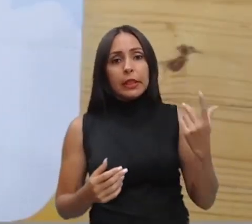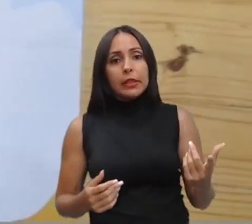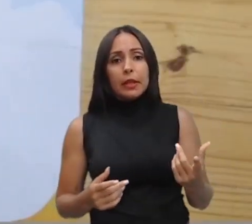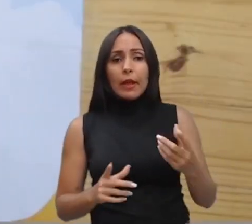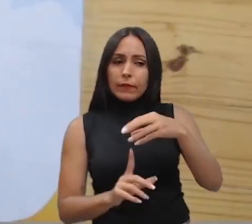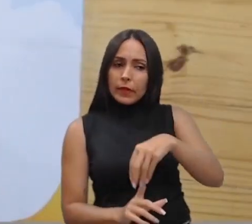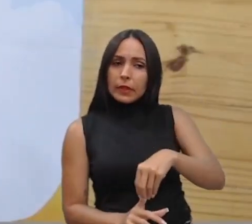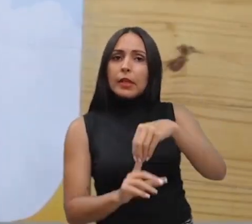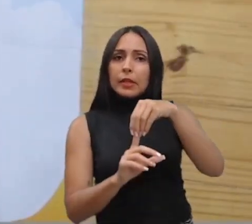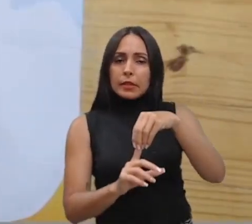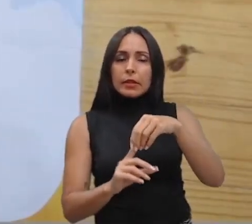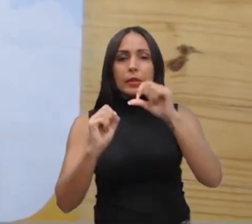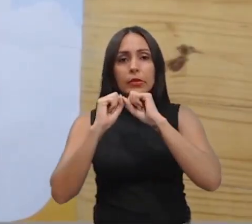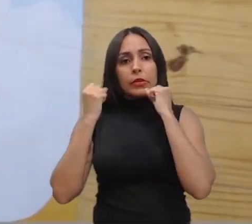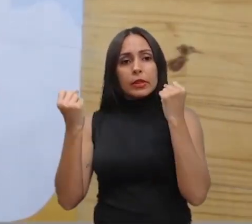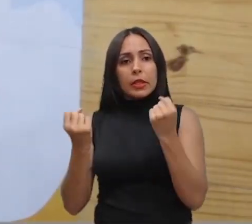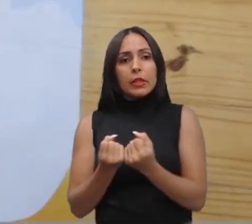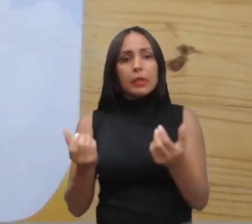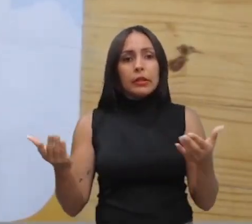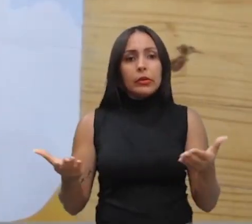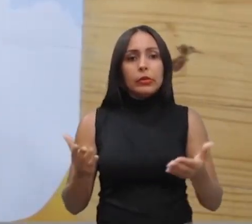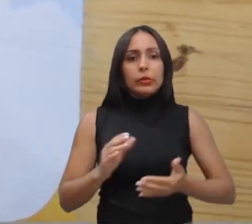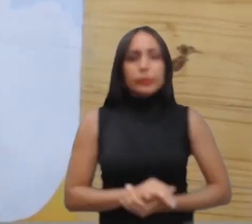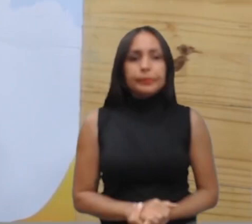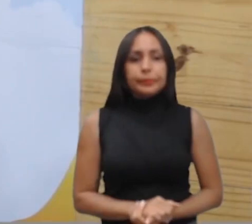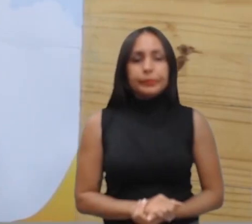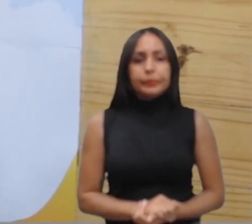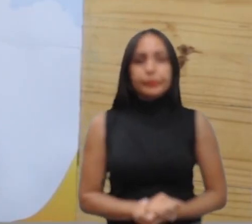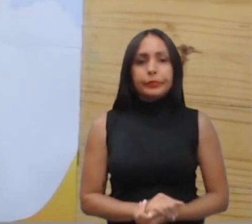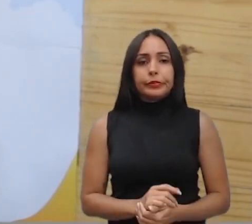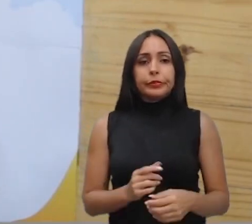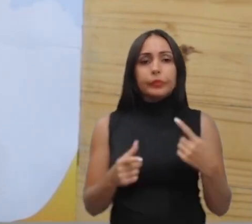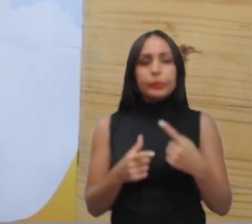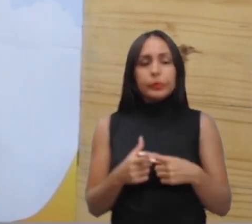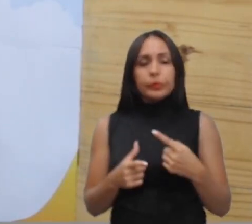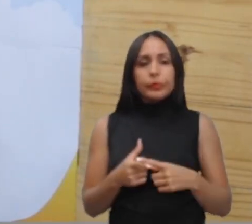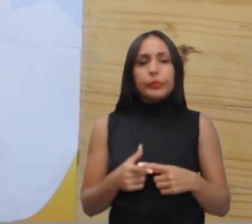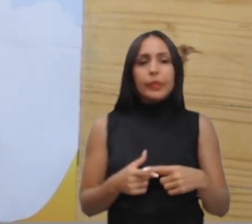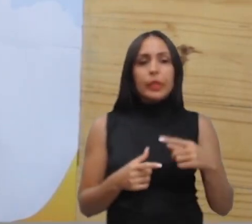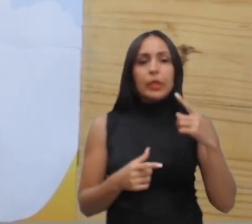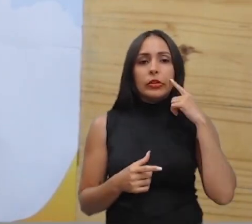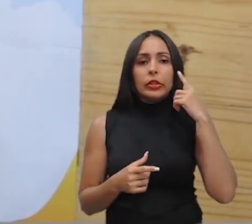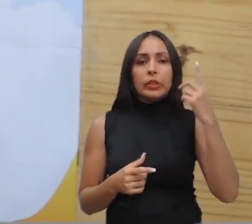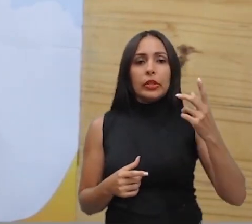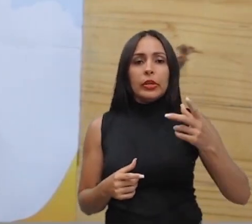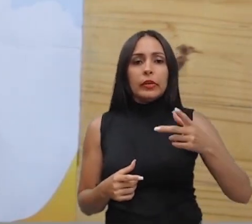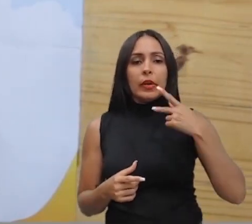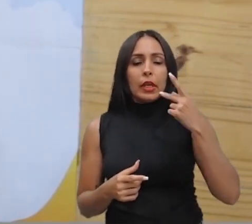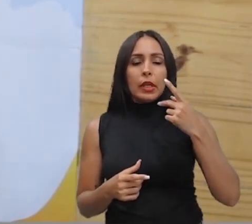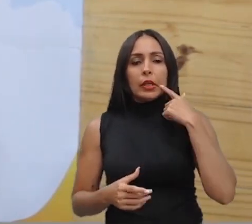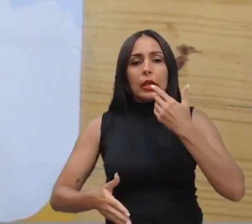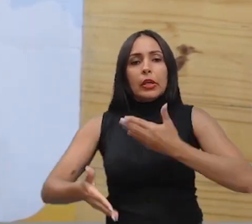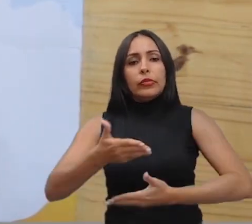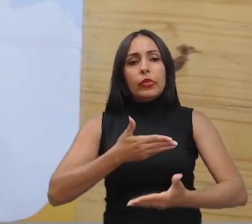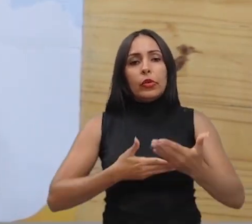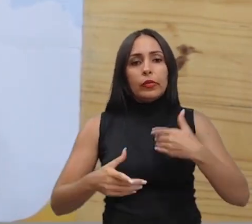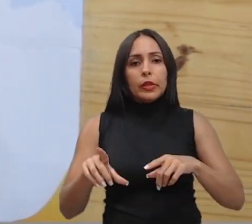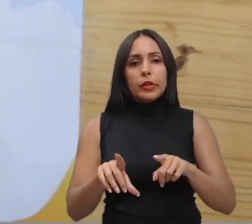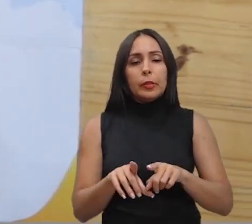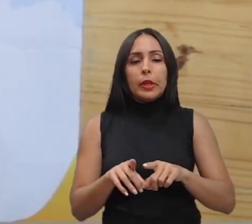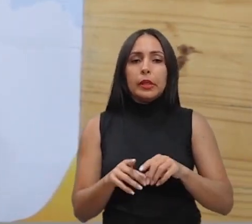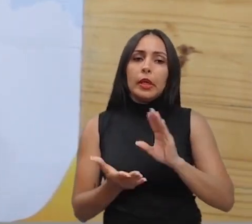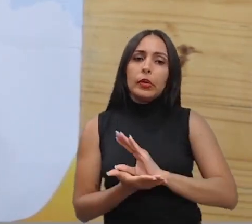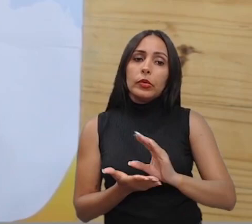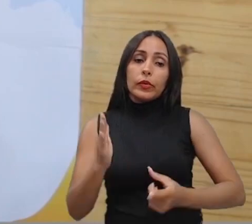na sociedade que a gente vive hoje, por quê? A gente trata justamente de uma questão que envolve, sobretudo, recursos